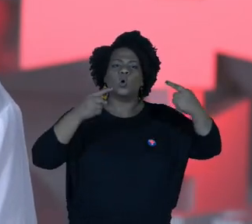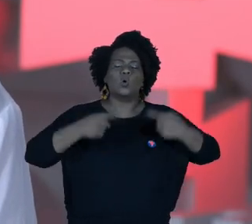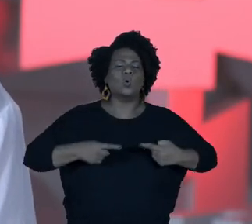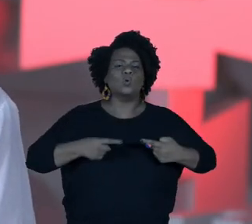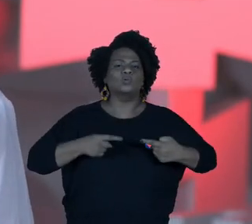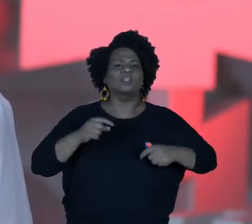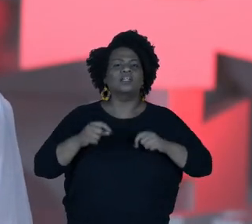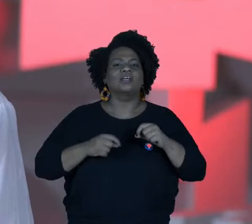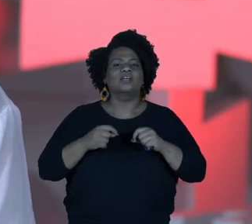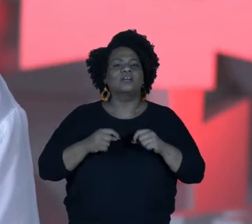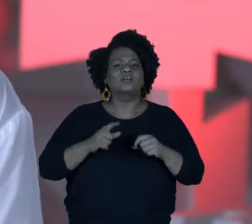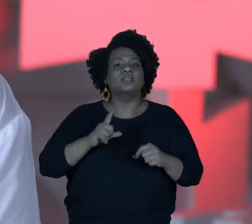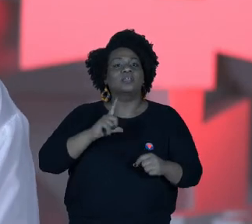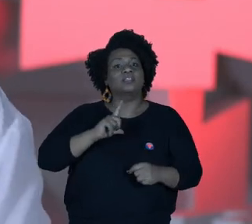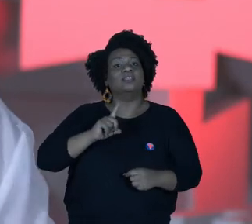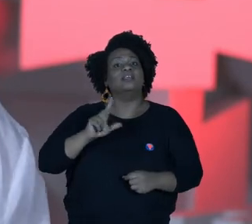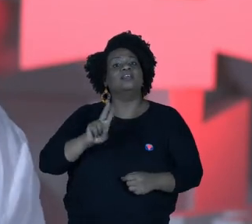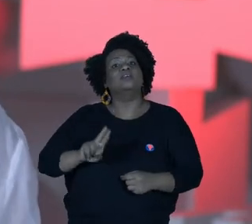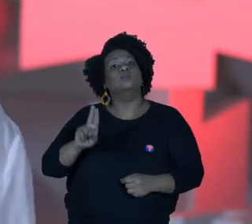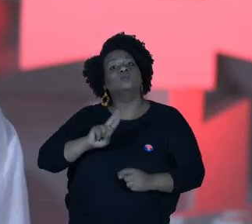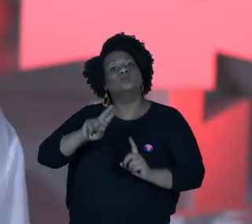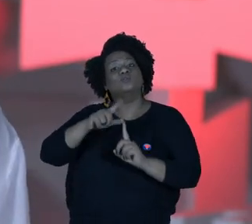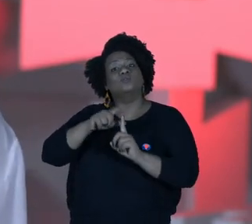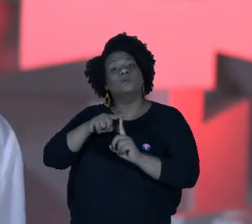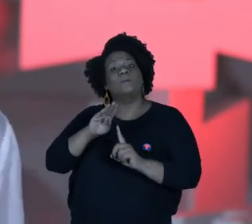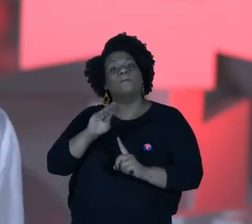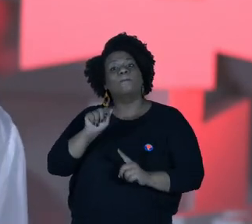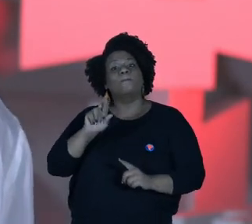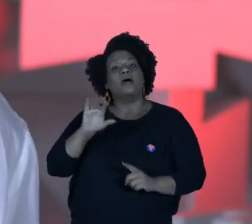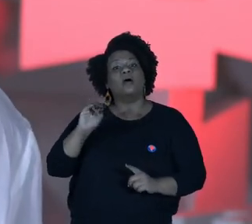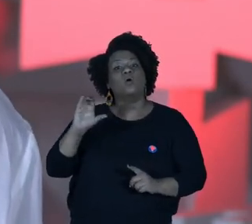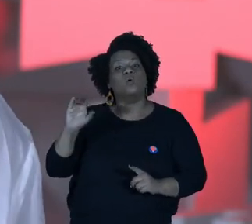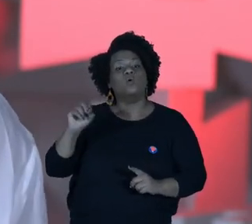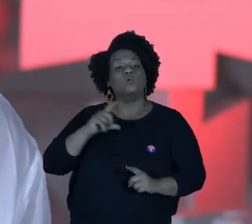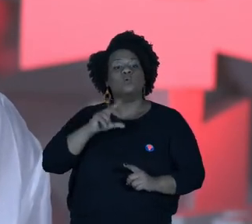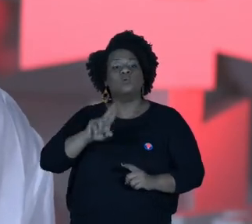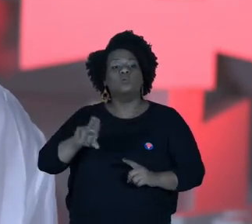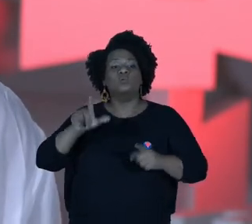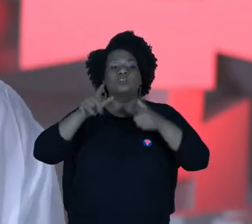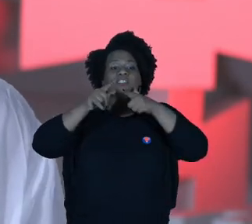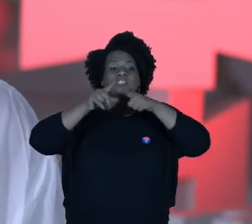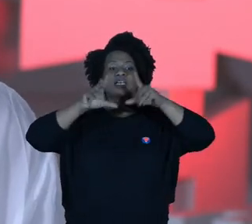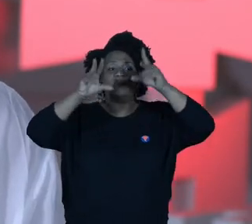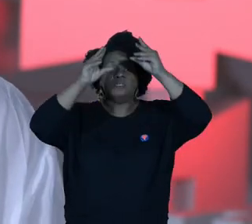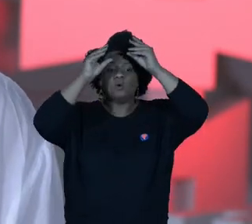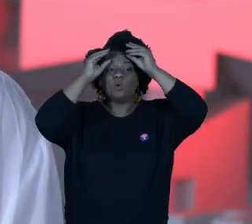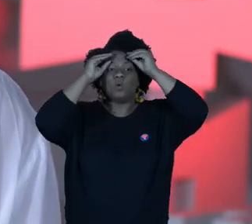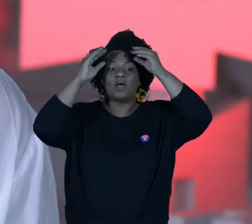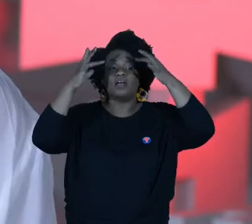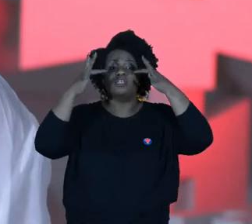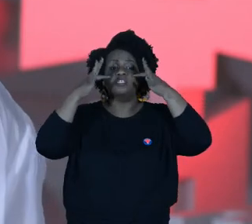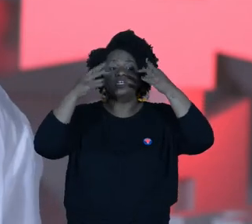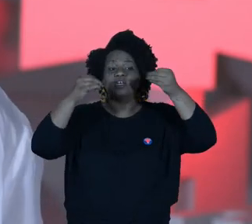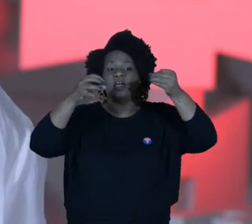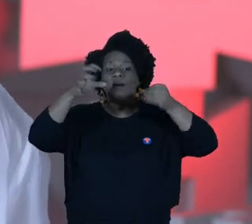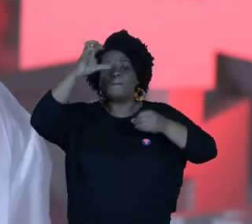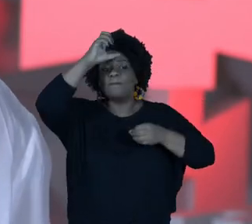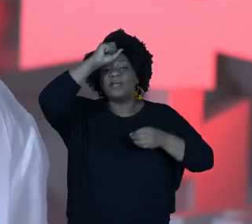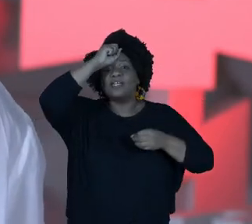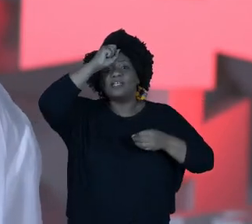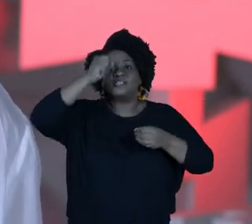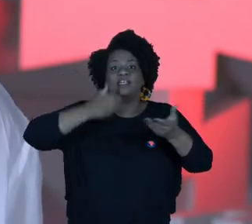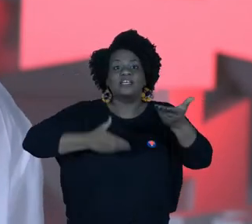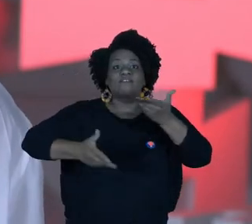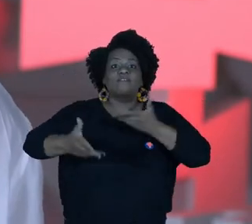ela utiliza esse barroco como uma linguagem de apreensão, de envolvimento